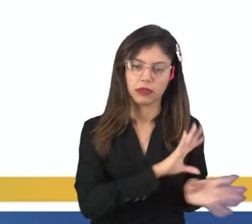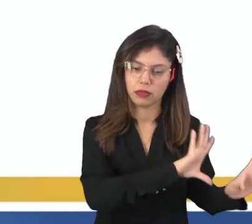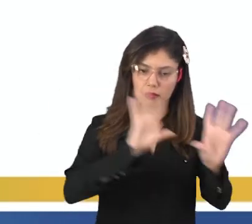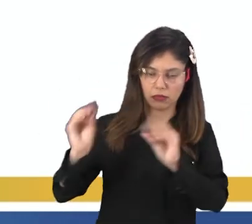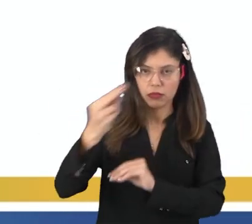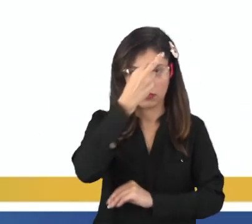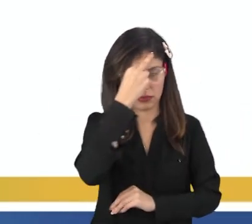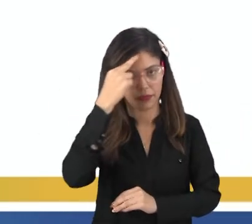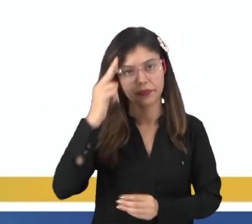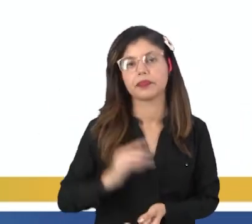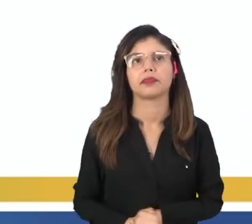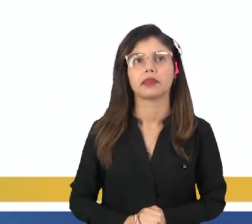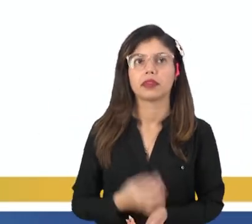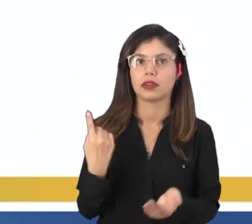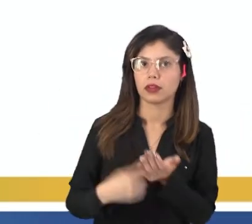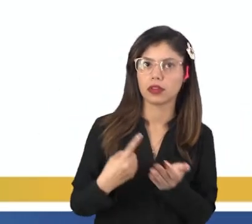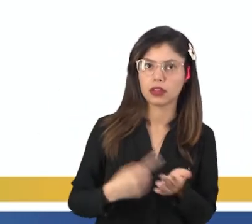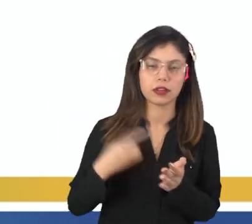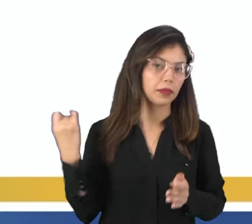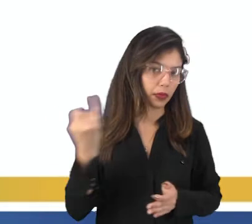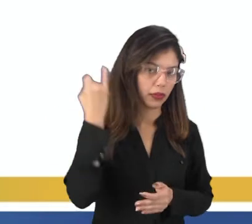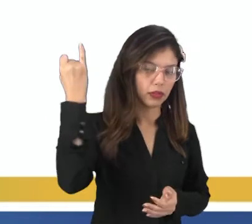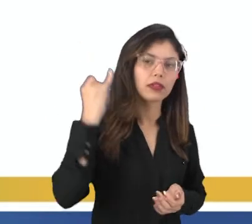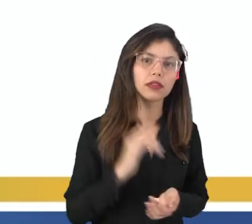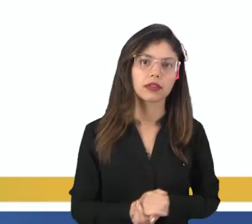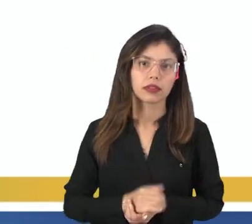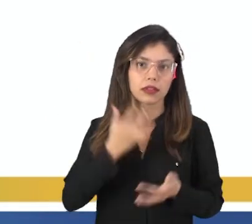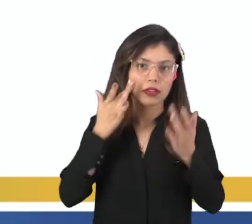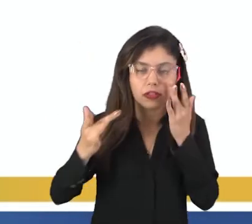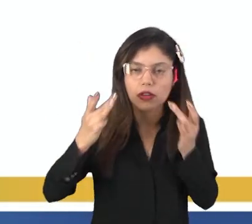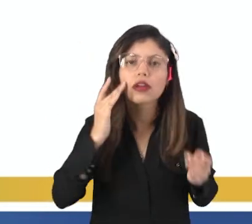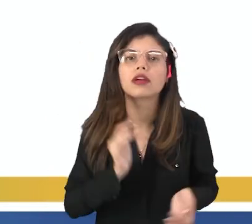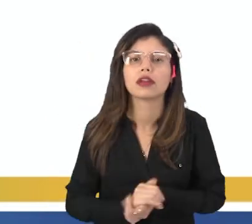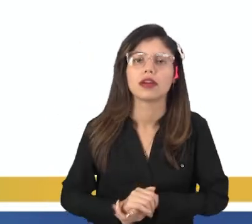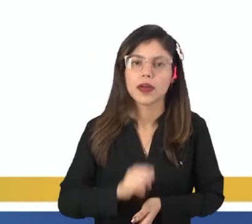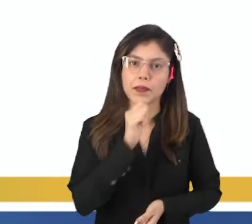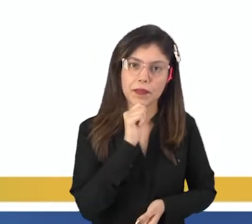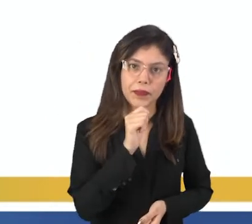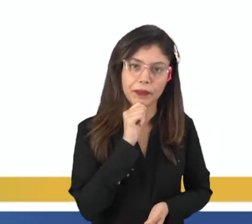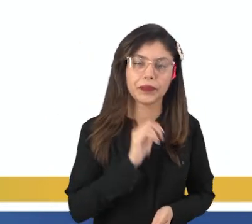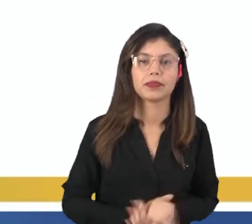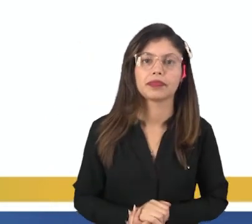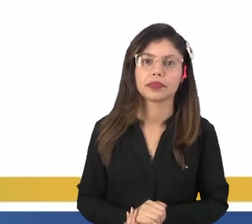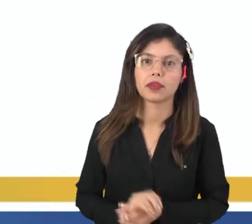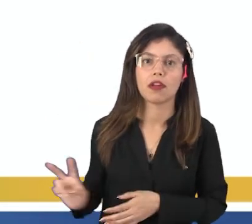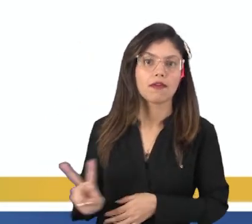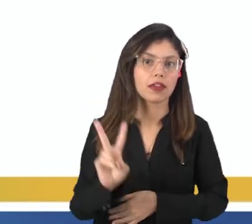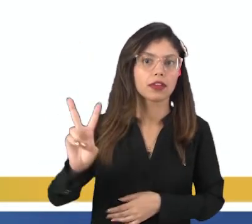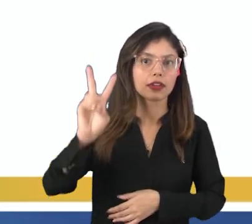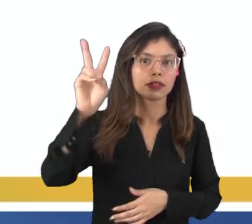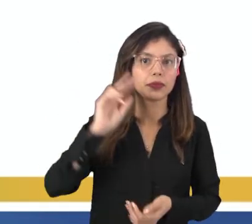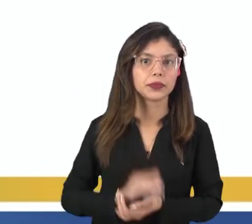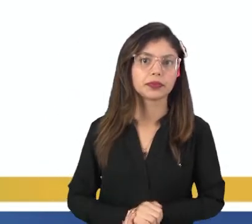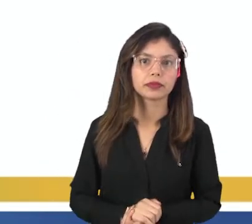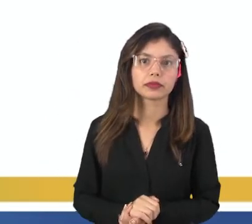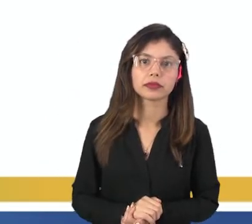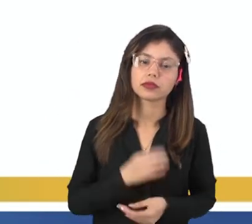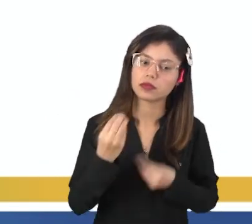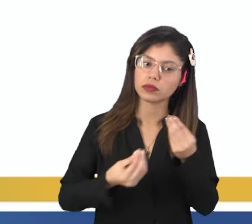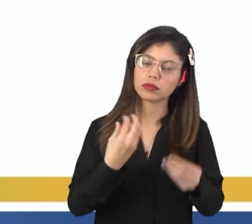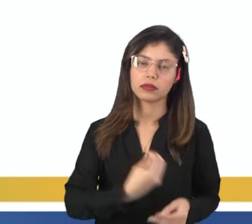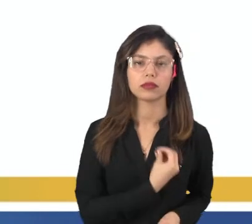abordados na história marcas fundamentais deste espetáculo são a ênfase EA valorização dos